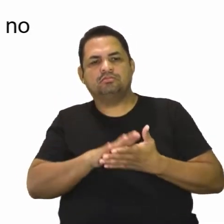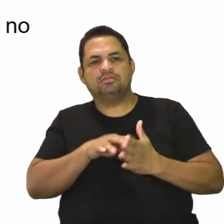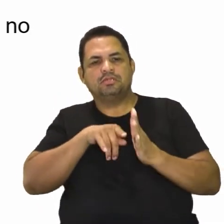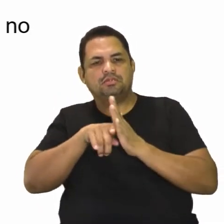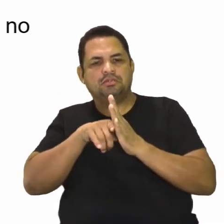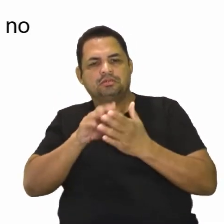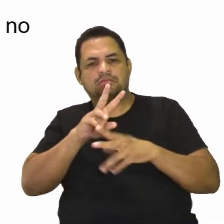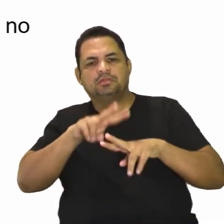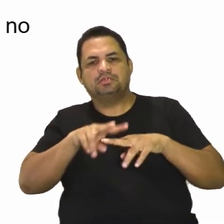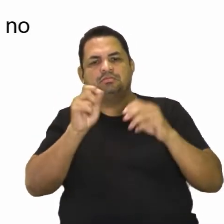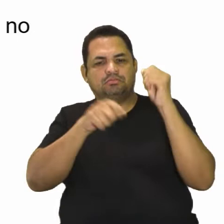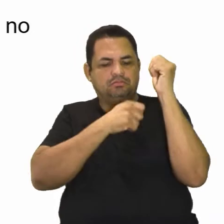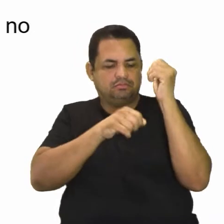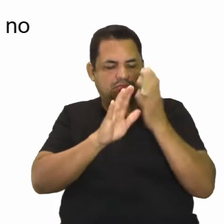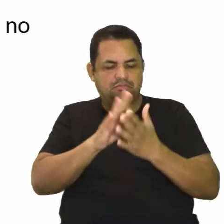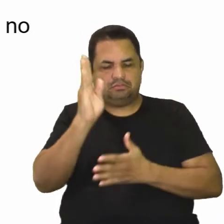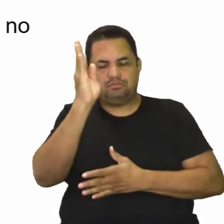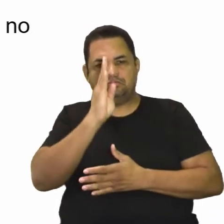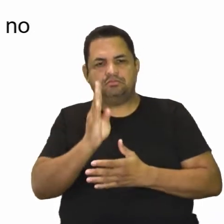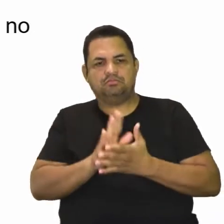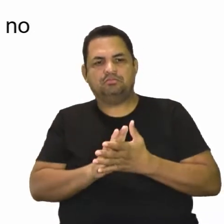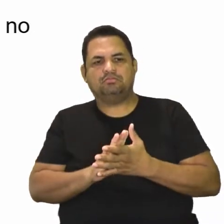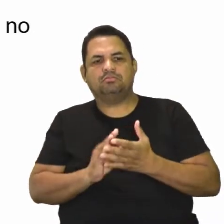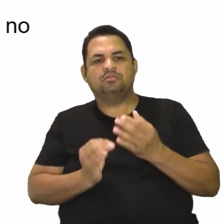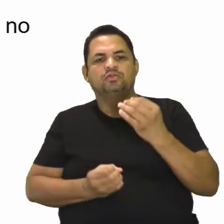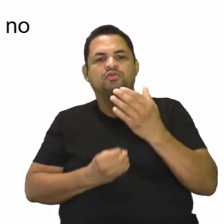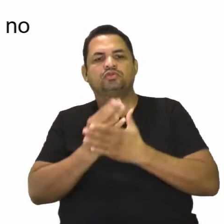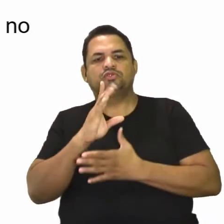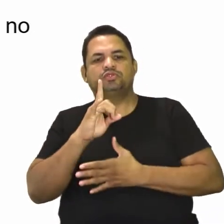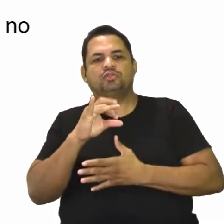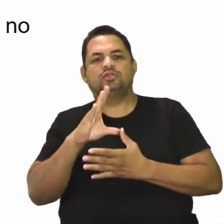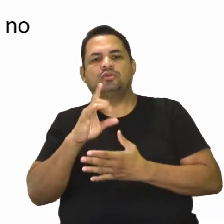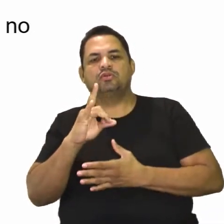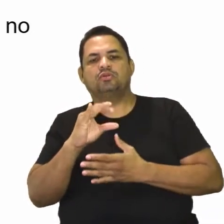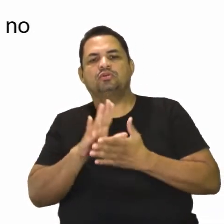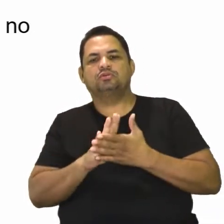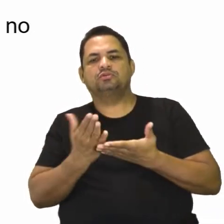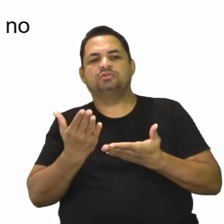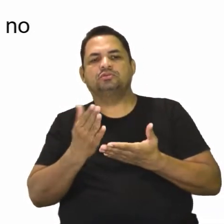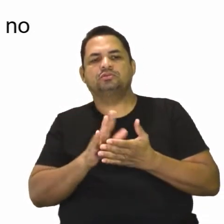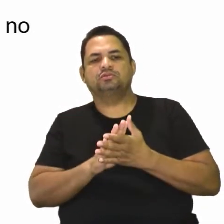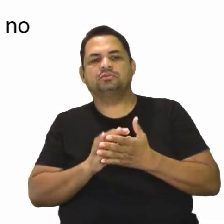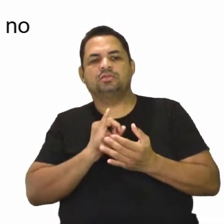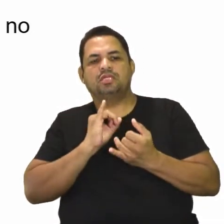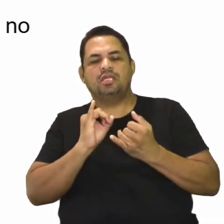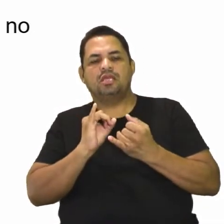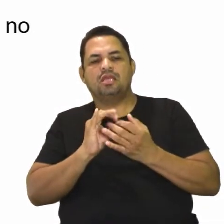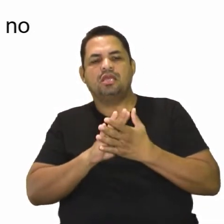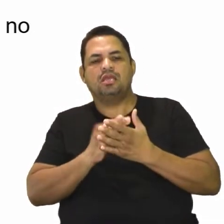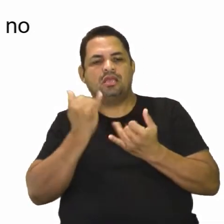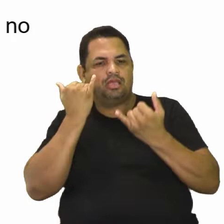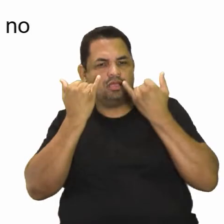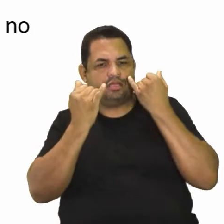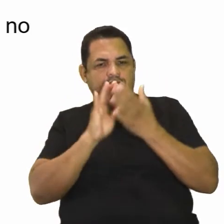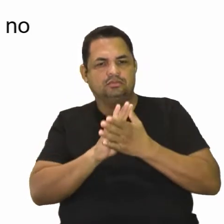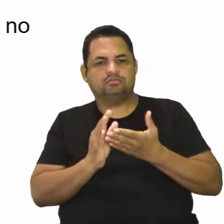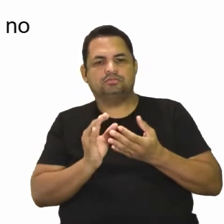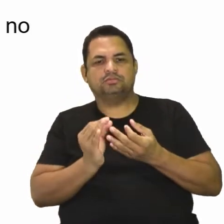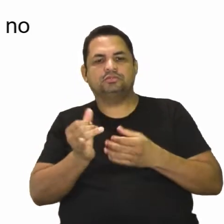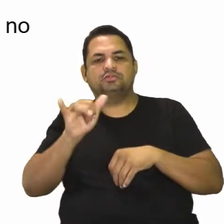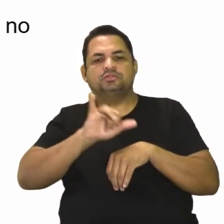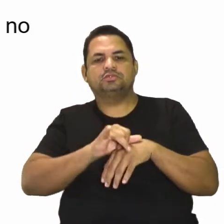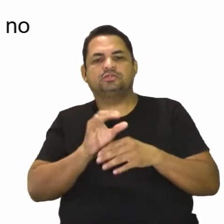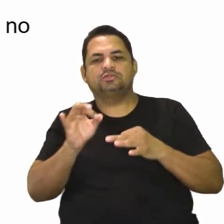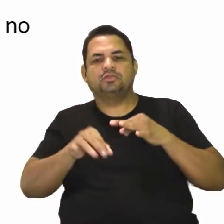país? É criado o DOI-CODE, Departamento de Operações e Informações, e ao Centro de Operação